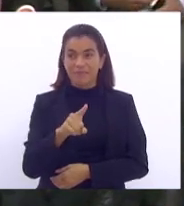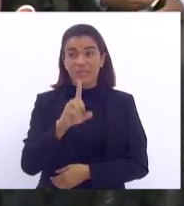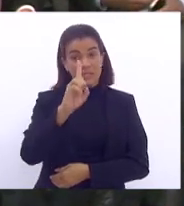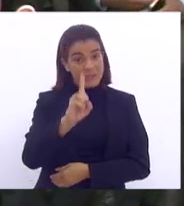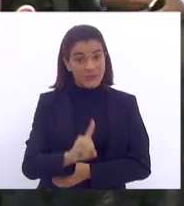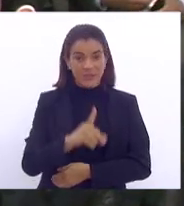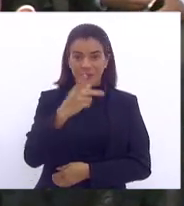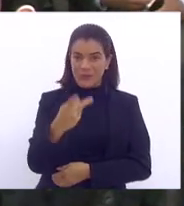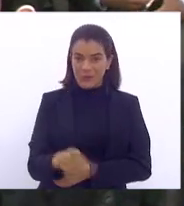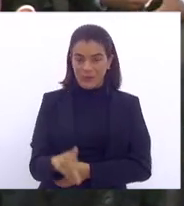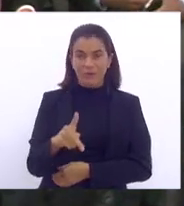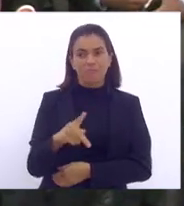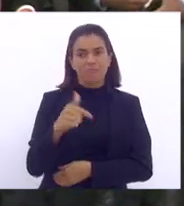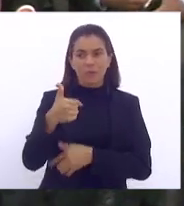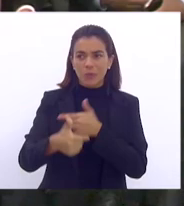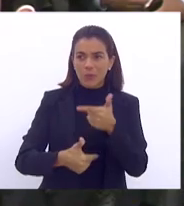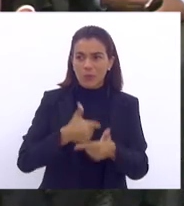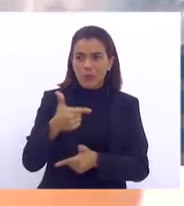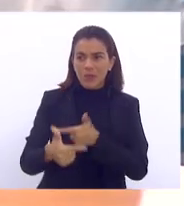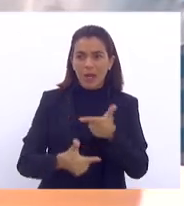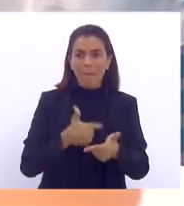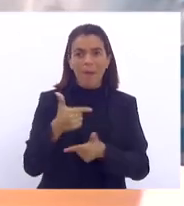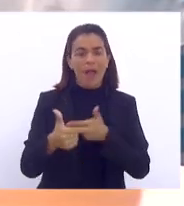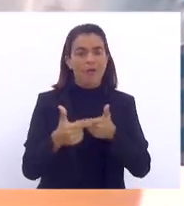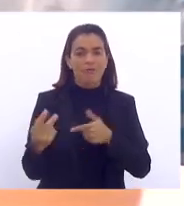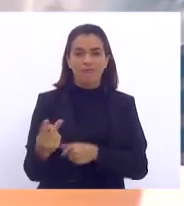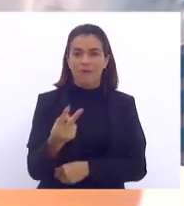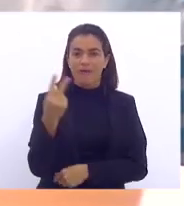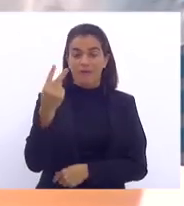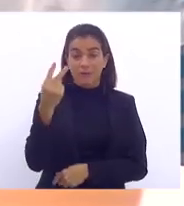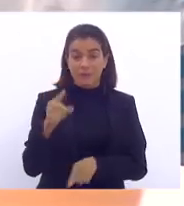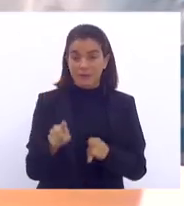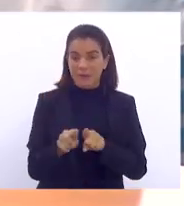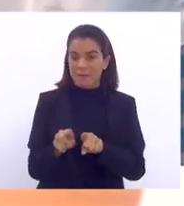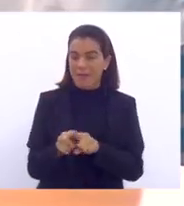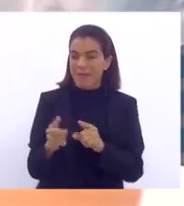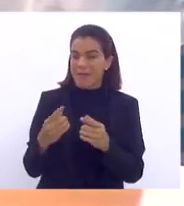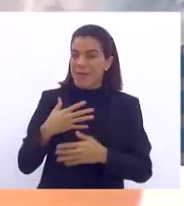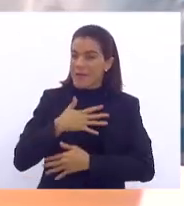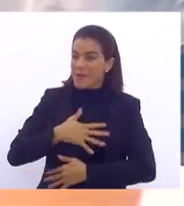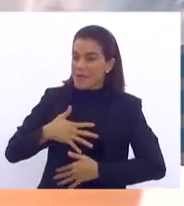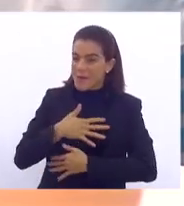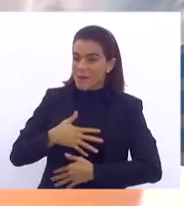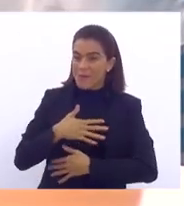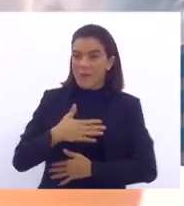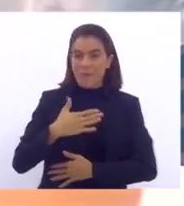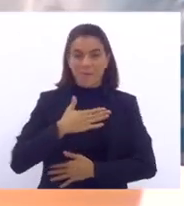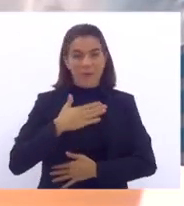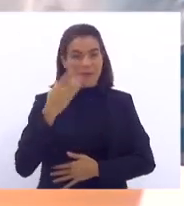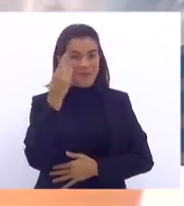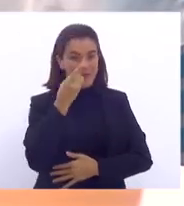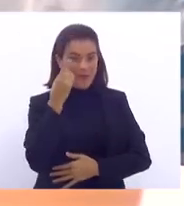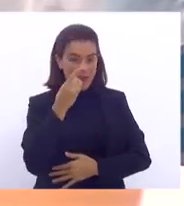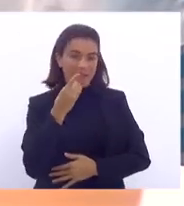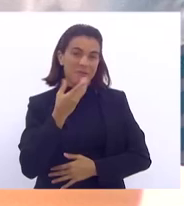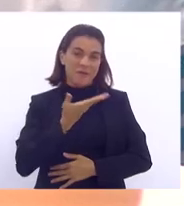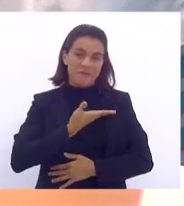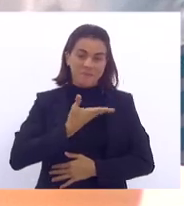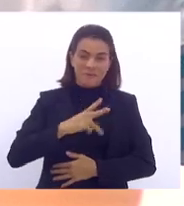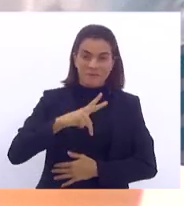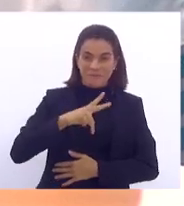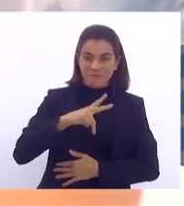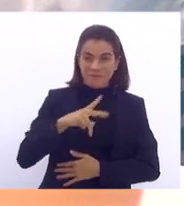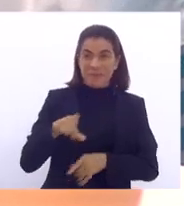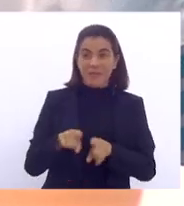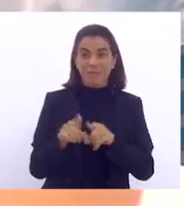bem-vinda fazendo um trabalho de tamanho envergadura cumprimentar Dr harima meu advogado Meu Amigo pessoal parabenizar